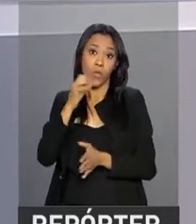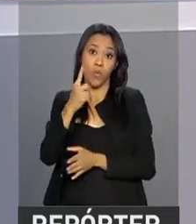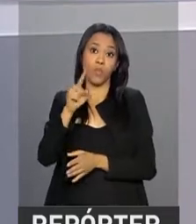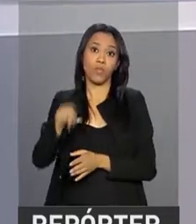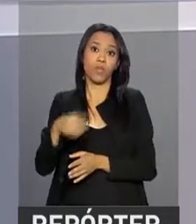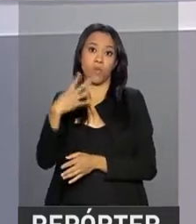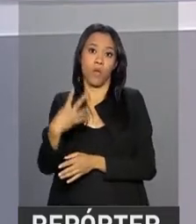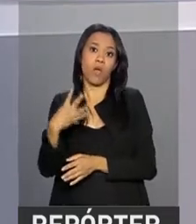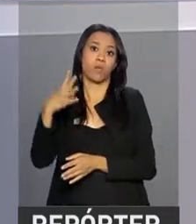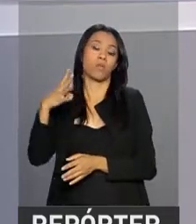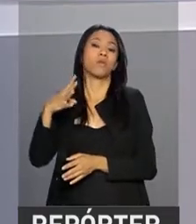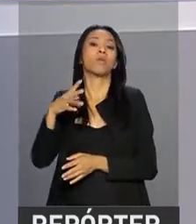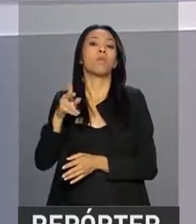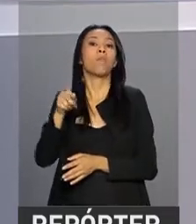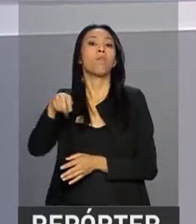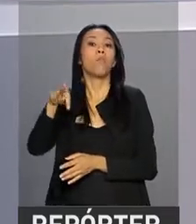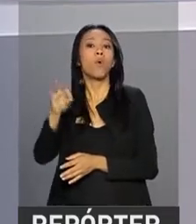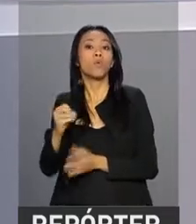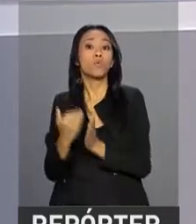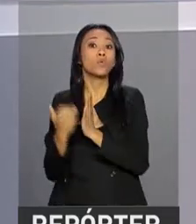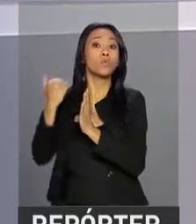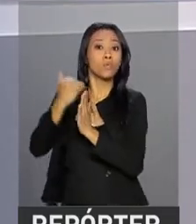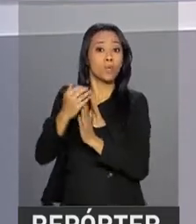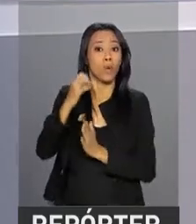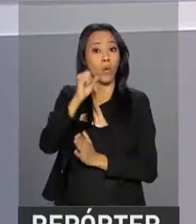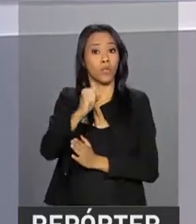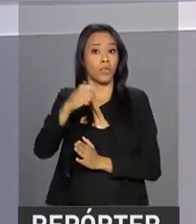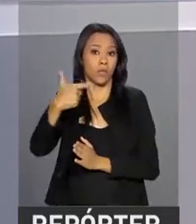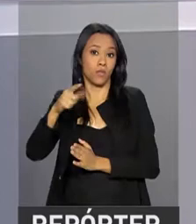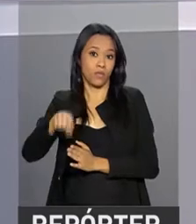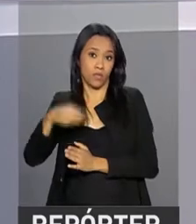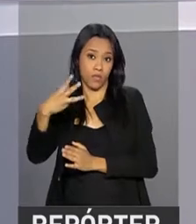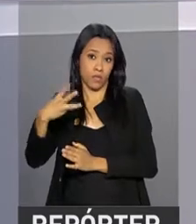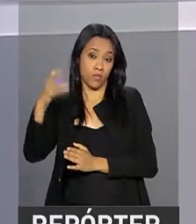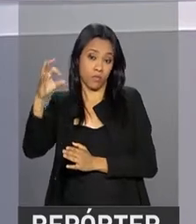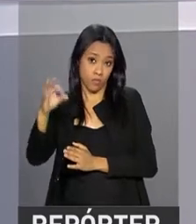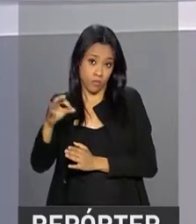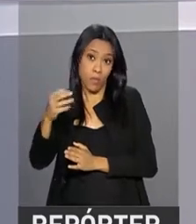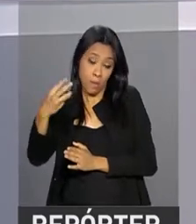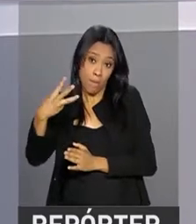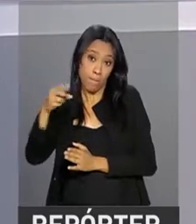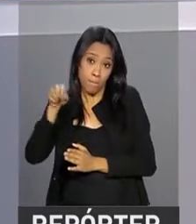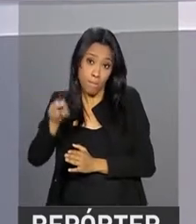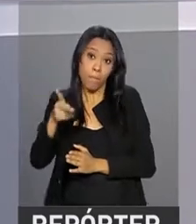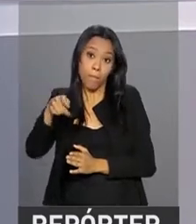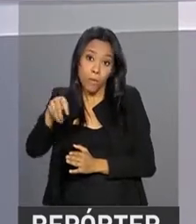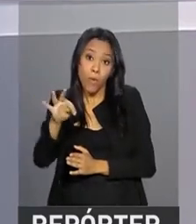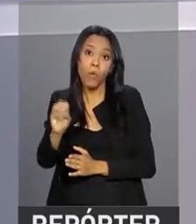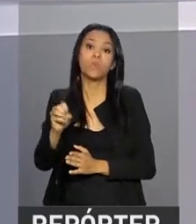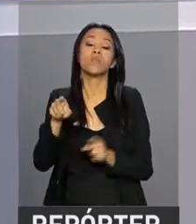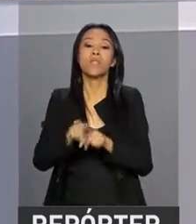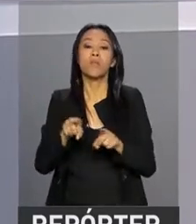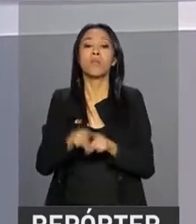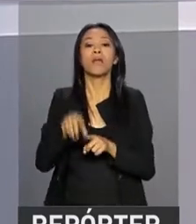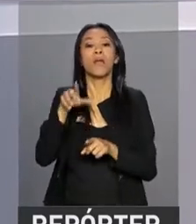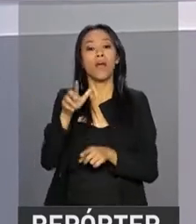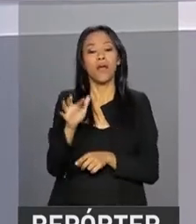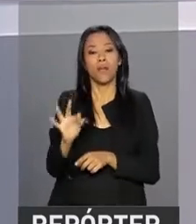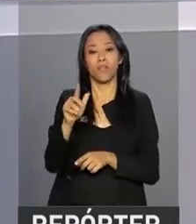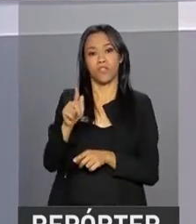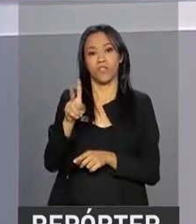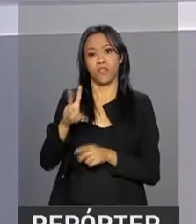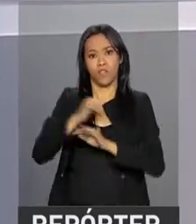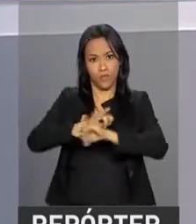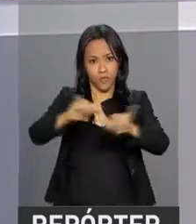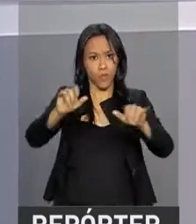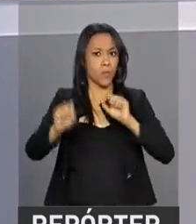atingindo 82,3 pontos. A FGV também divulgou a prévia da sondagem da indústria de setembro de 2017, que